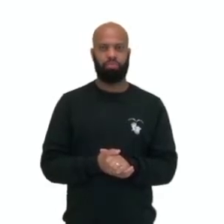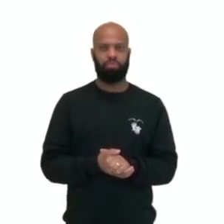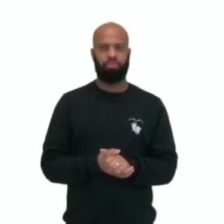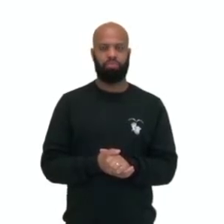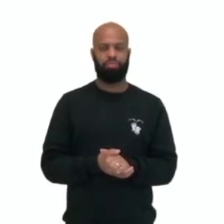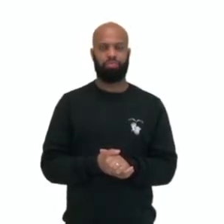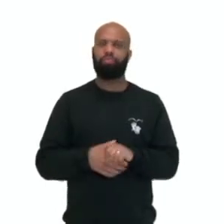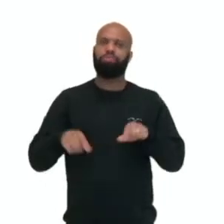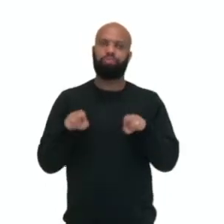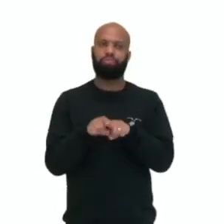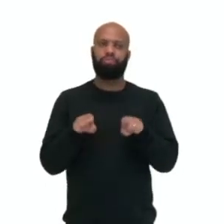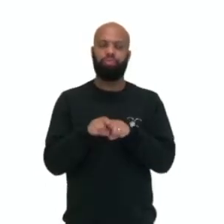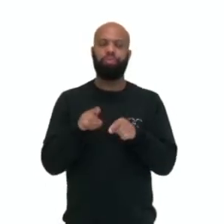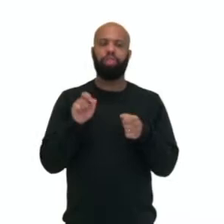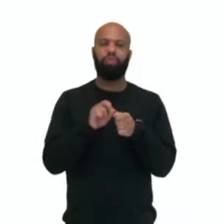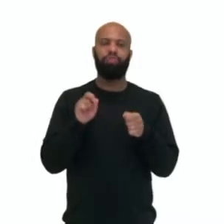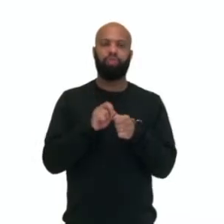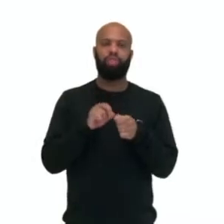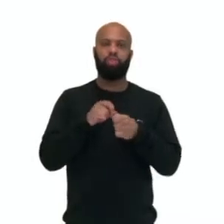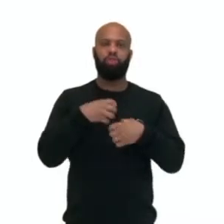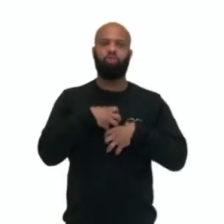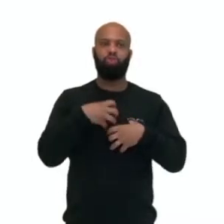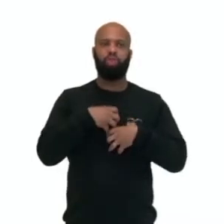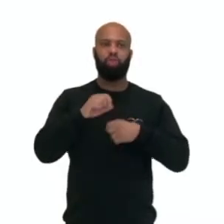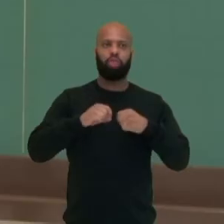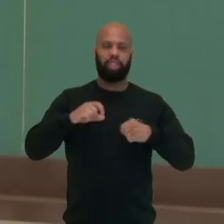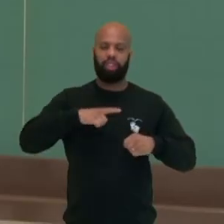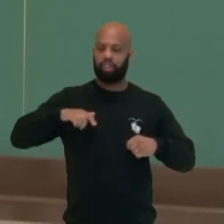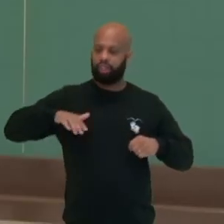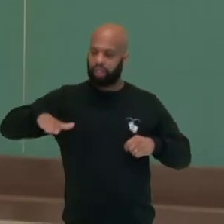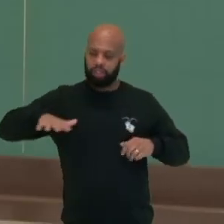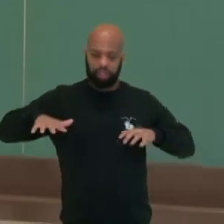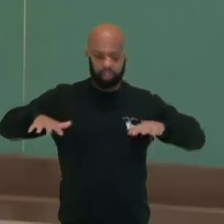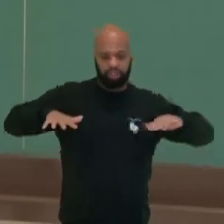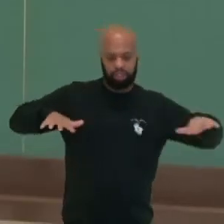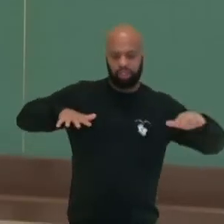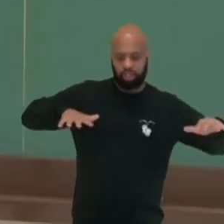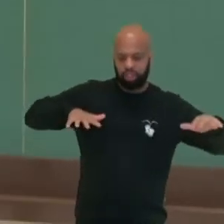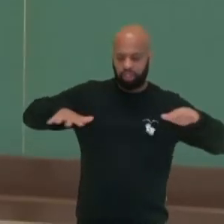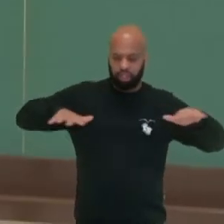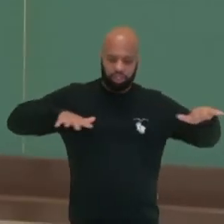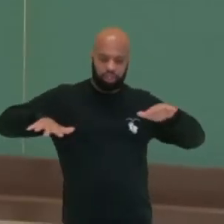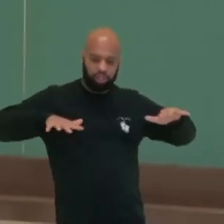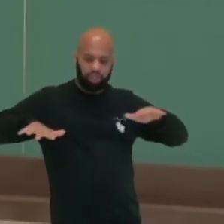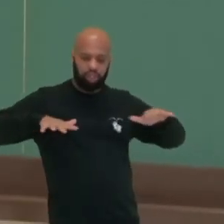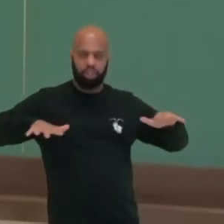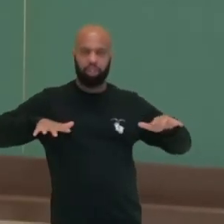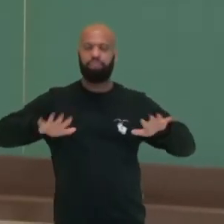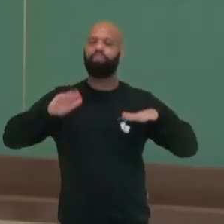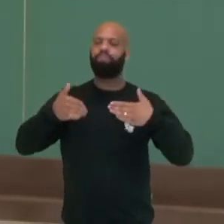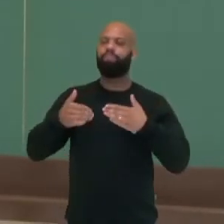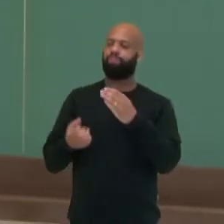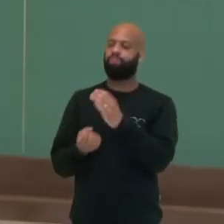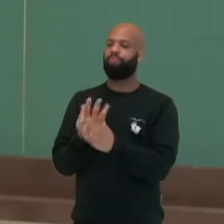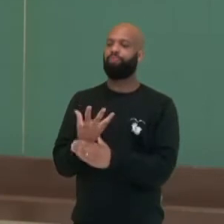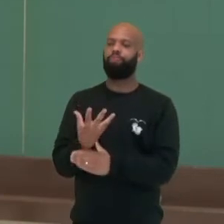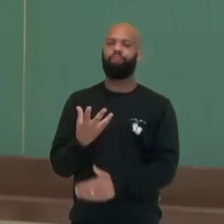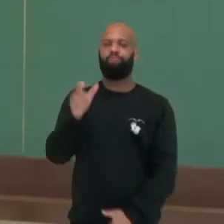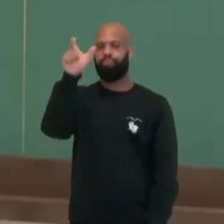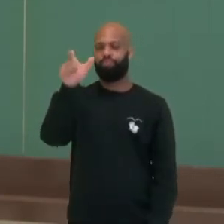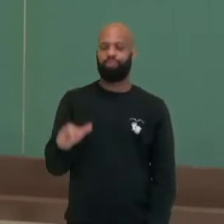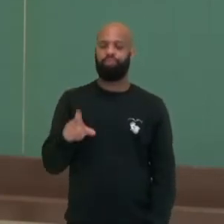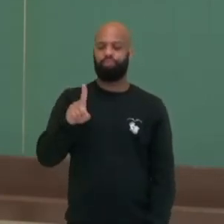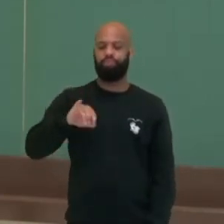que é a produção do eco entre duas picapes. Com isso surgiu a figura do DJ, aquele,